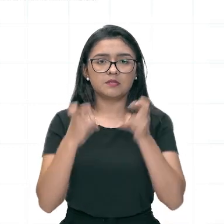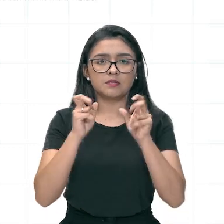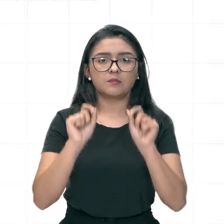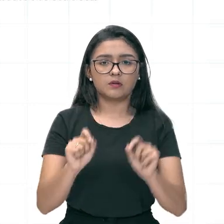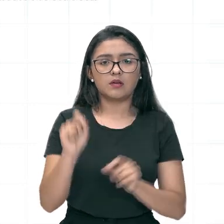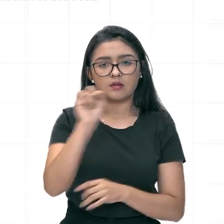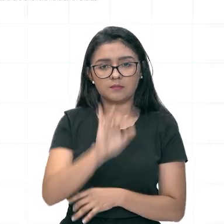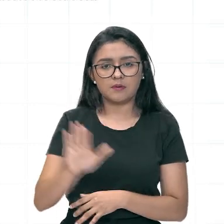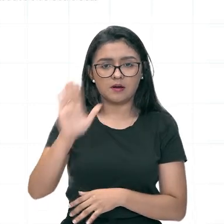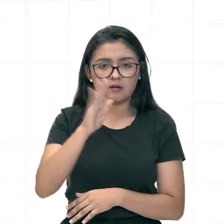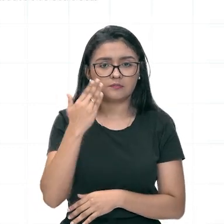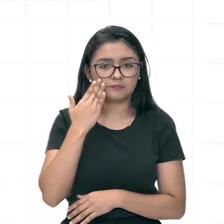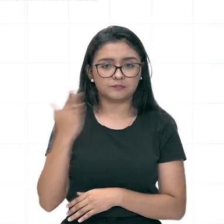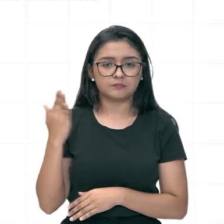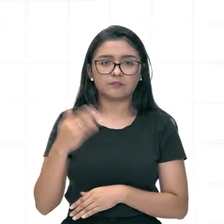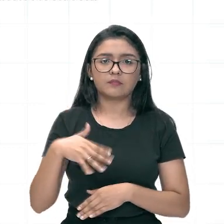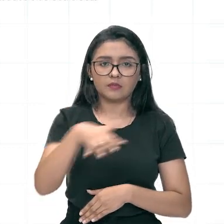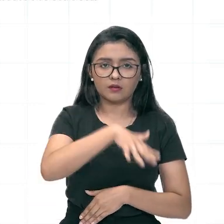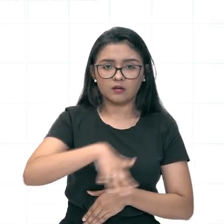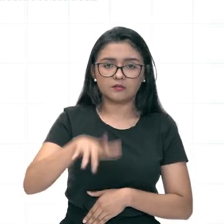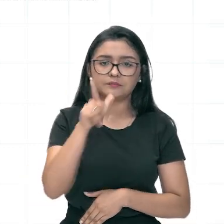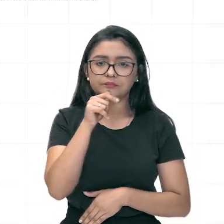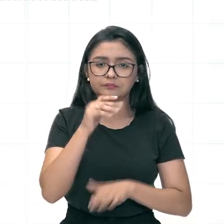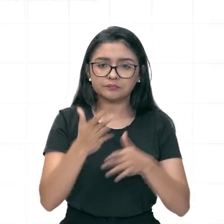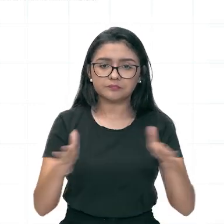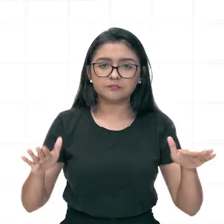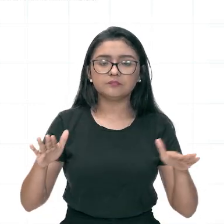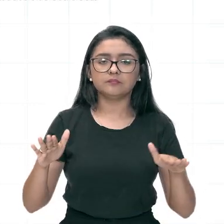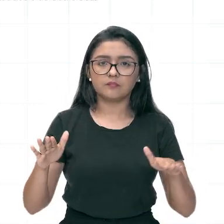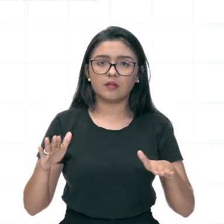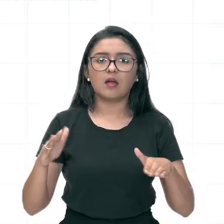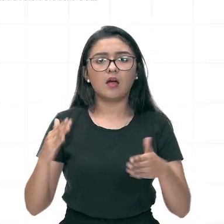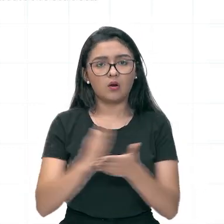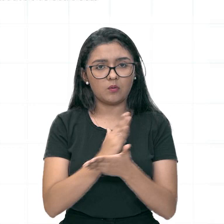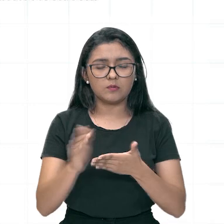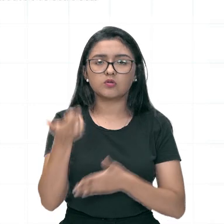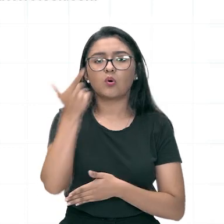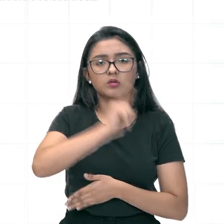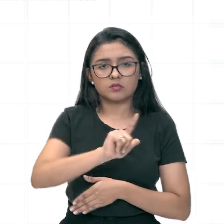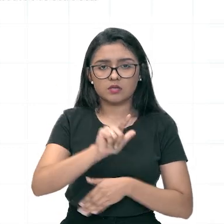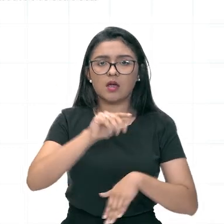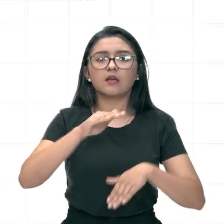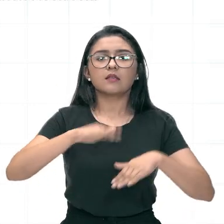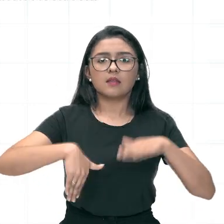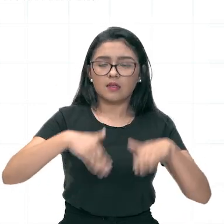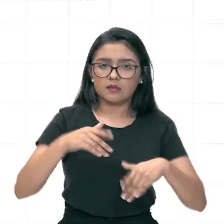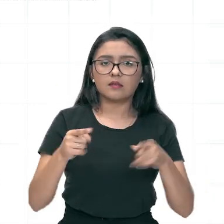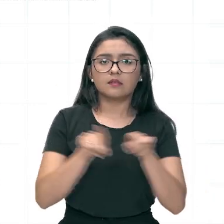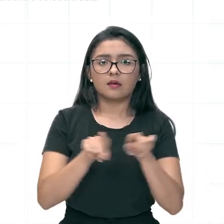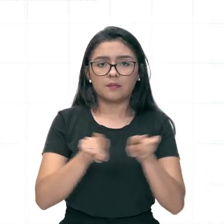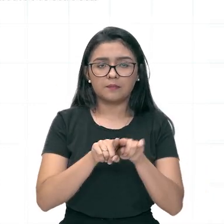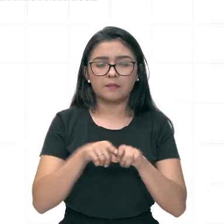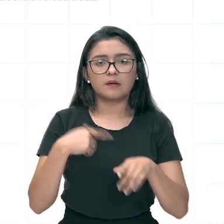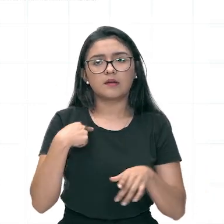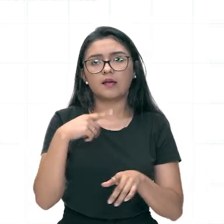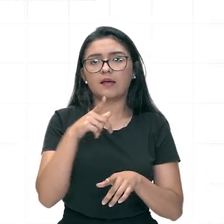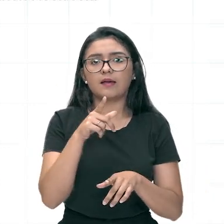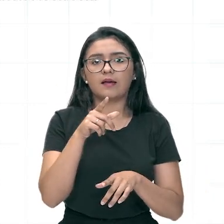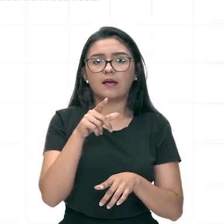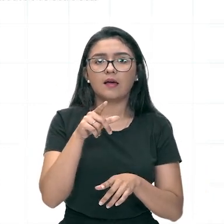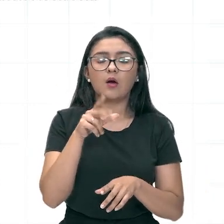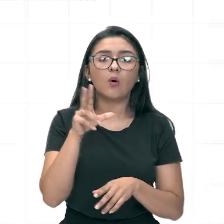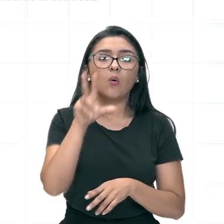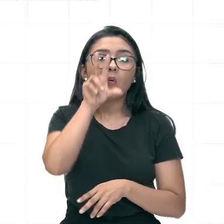aves que estão ali no ambiente aquático, né? Algumas aves conseguem nadar também. Quando essas aves ali, como o pato,